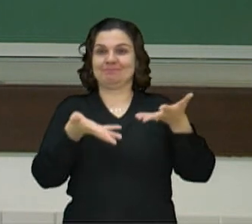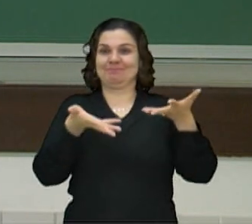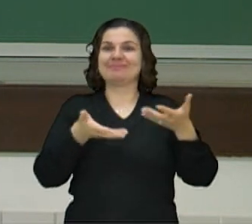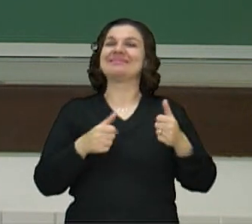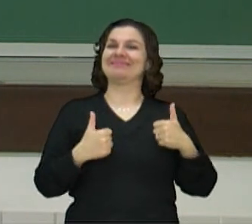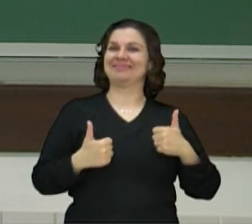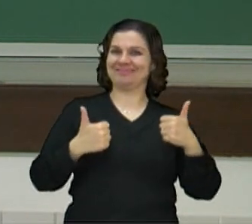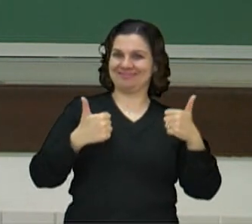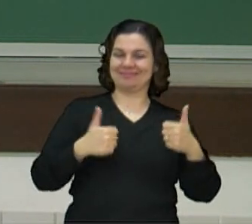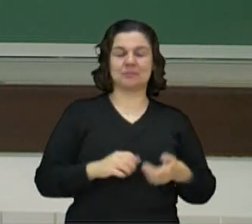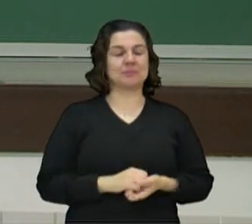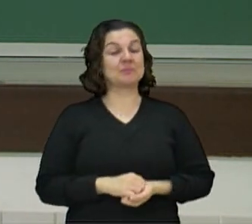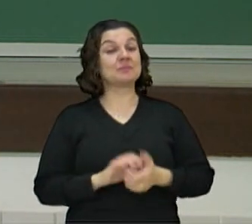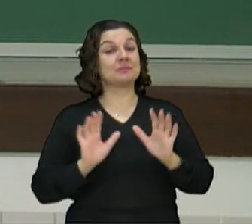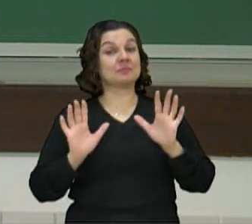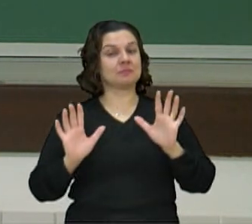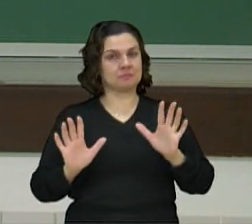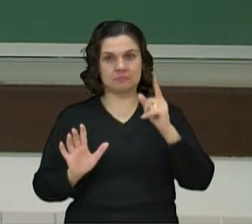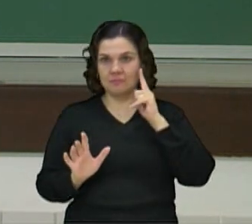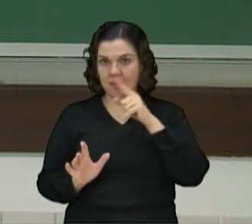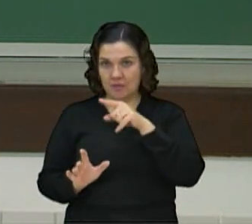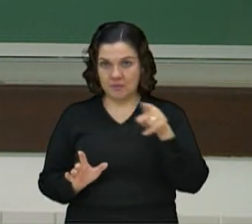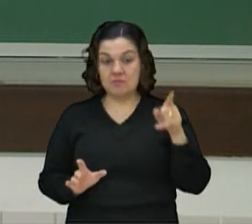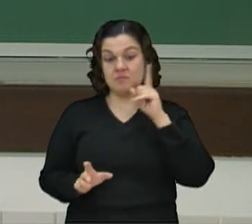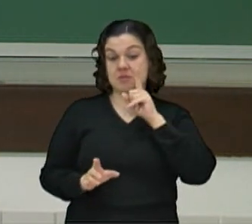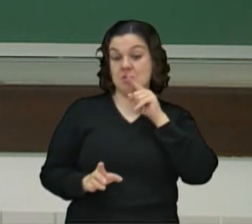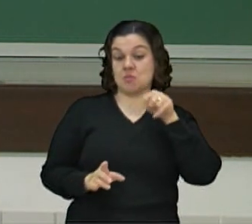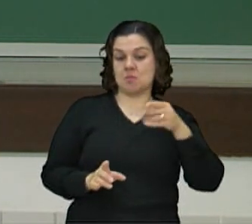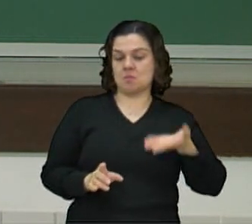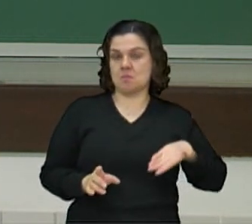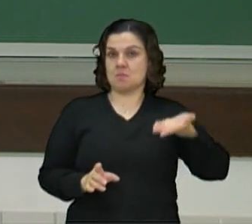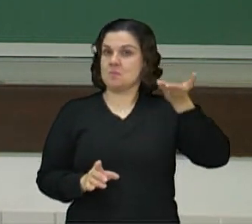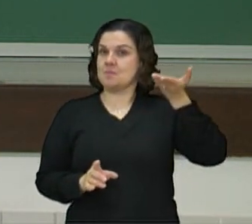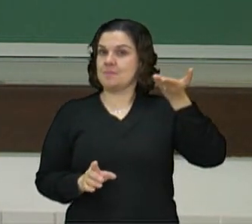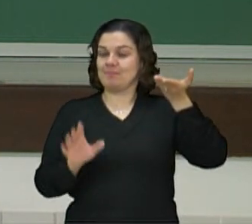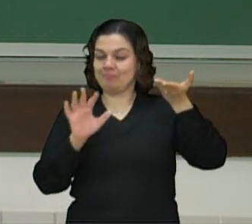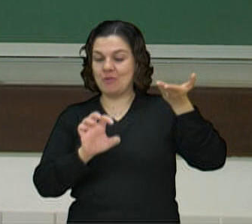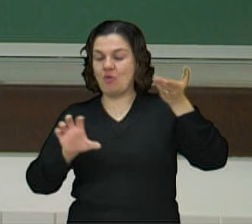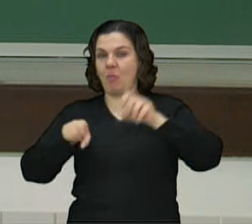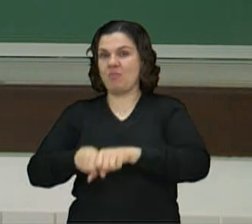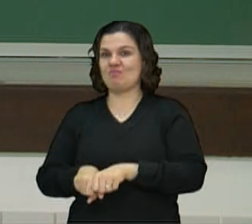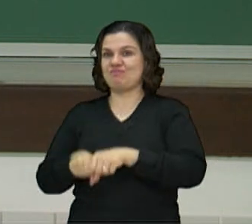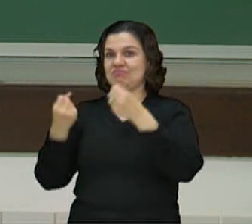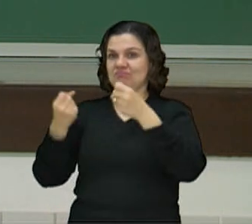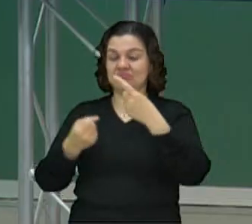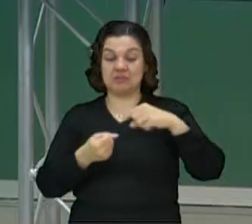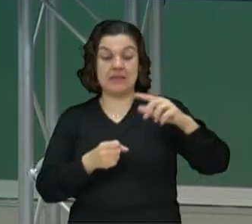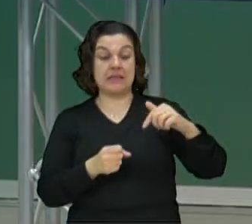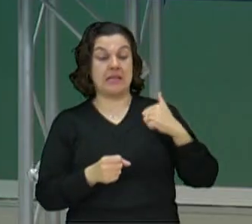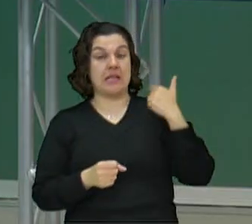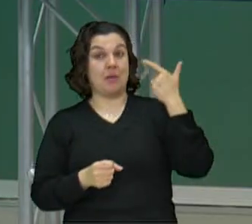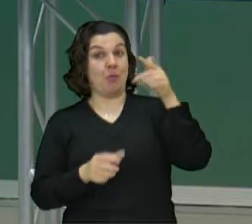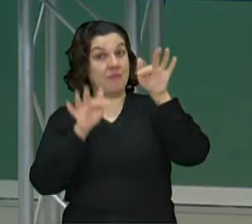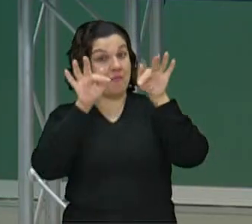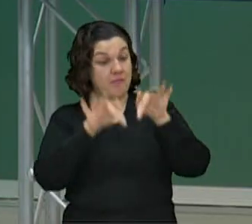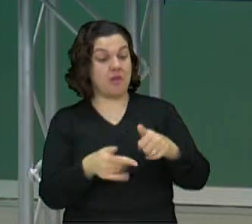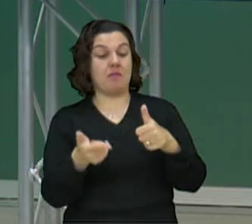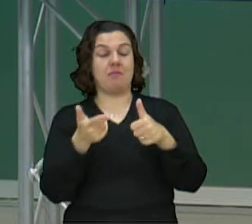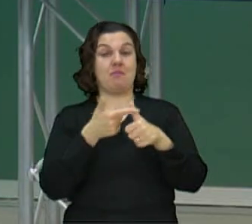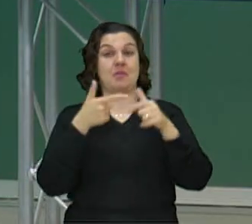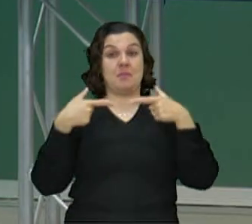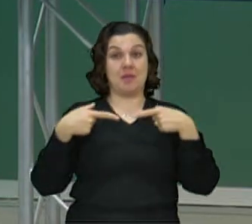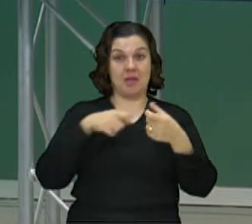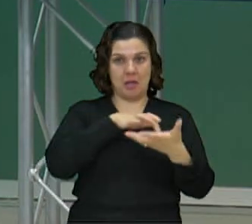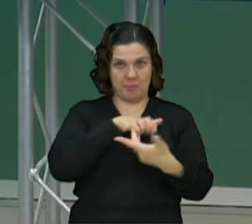privilegiada. Então foi até aí, Estados Unidos numa condição mais privilegiada depois da Primeira Guerra Mundial que